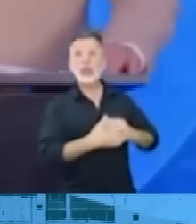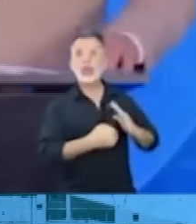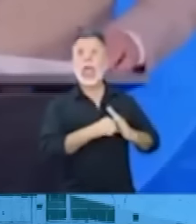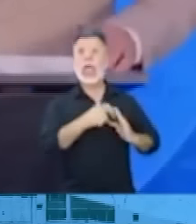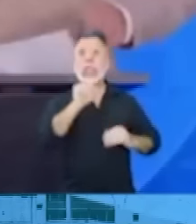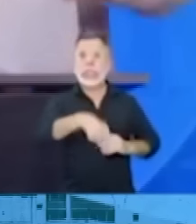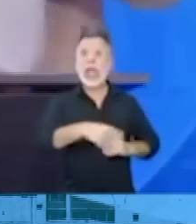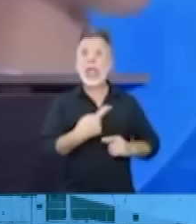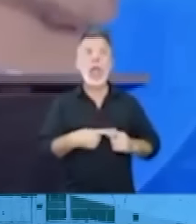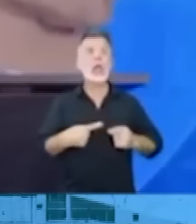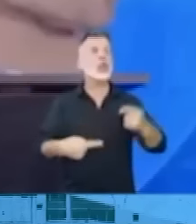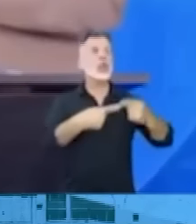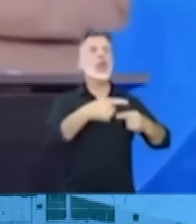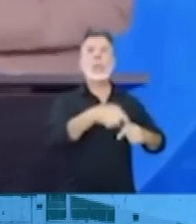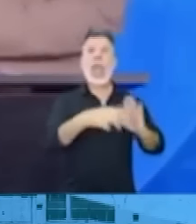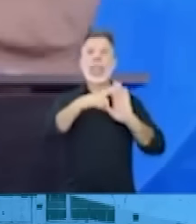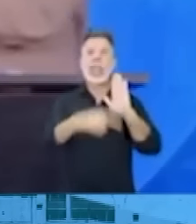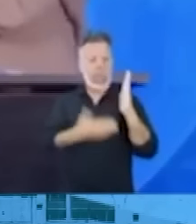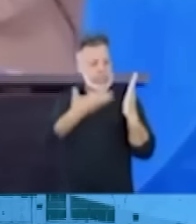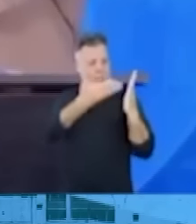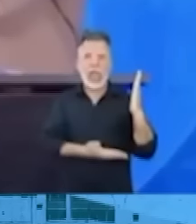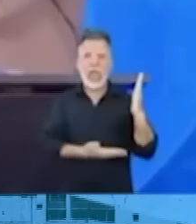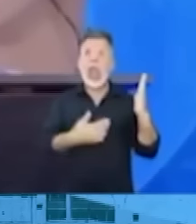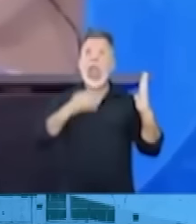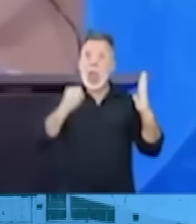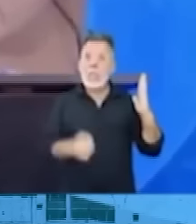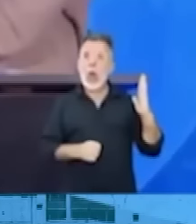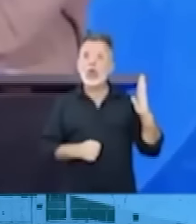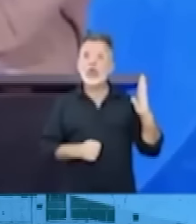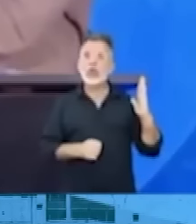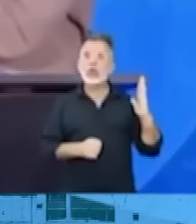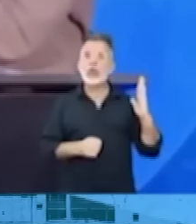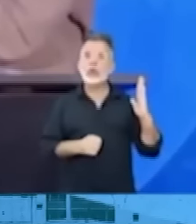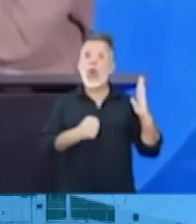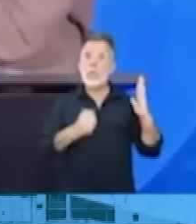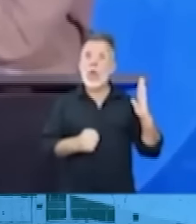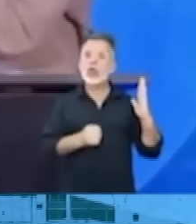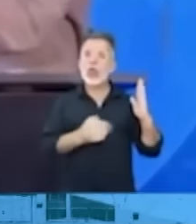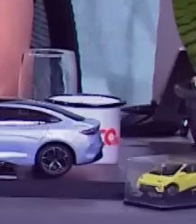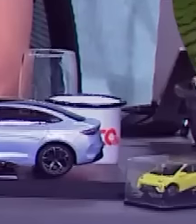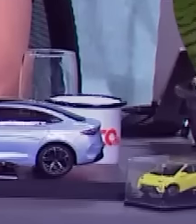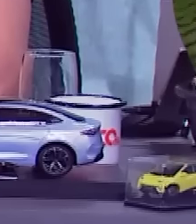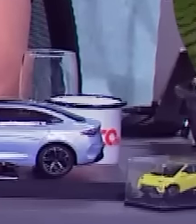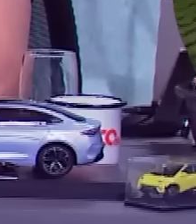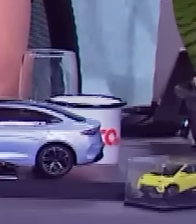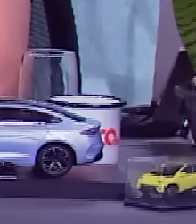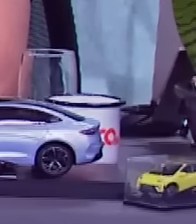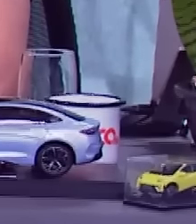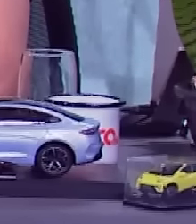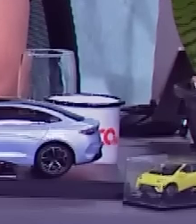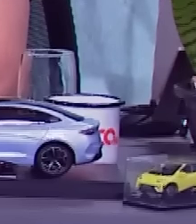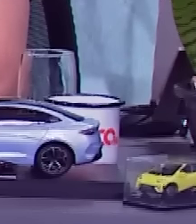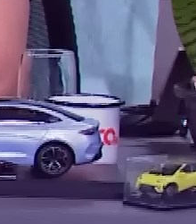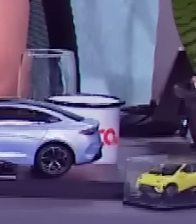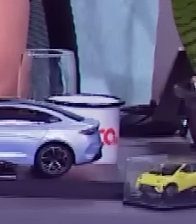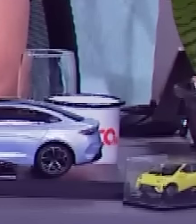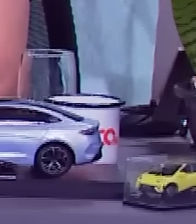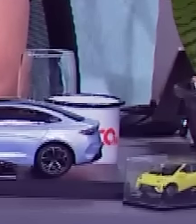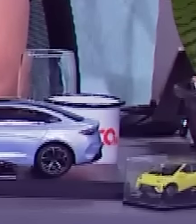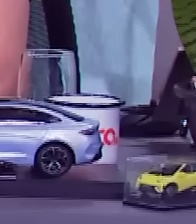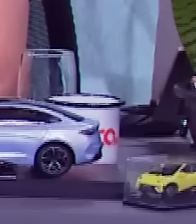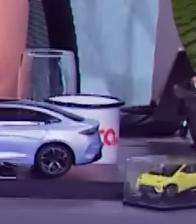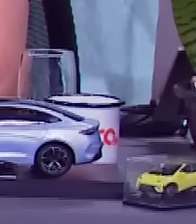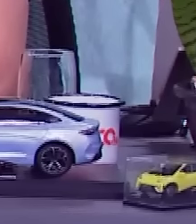tratamento diferente. E também muita gente falou dos jornalistas que estavam participando, que pareciam